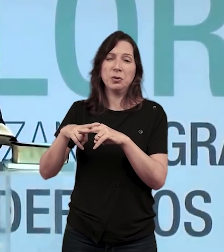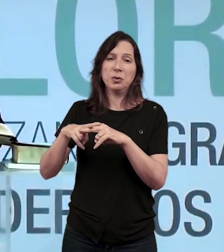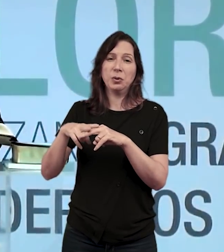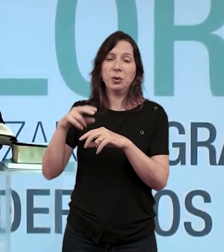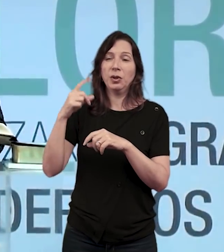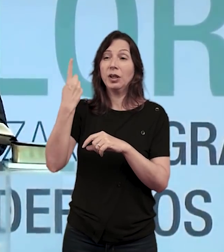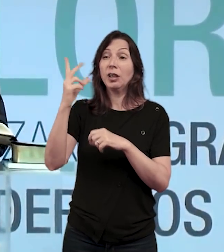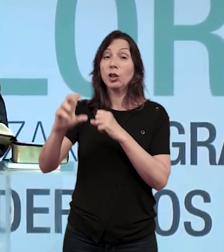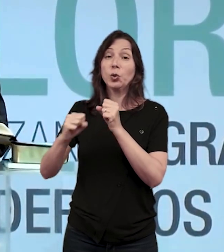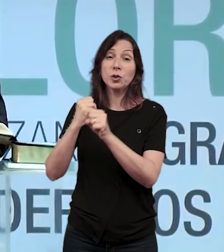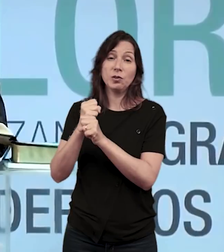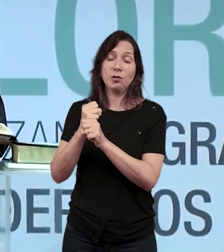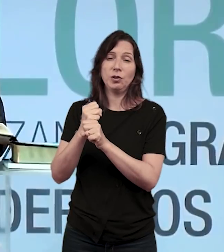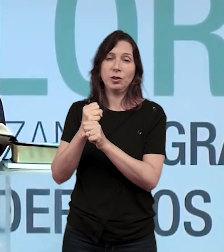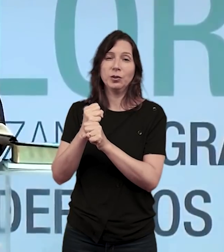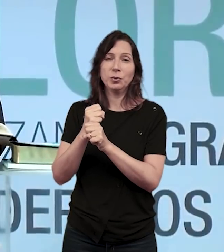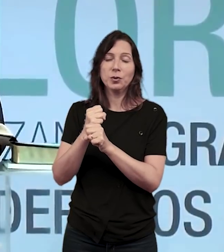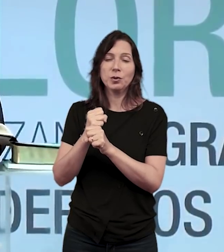92 anos cega.